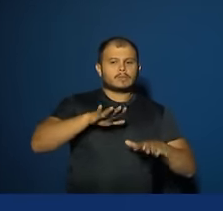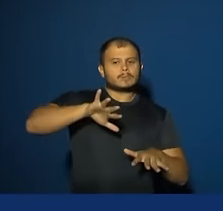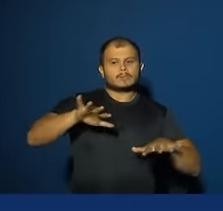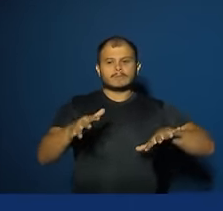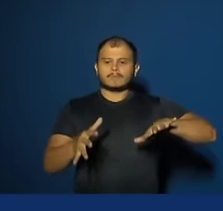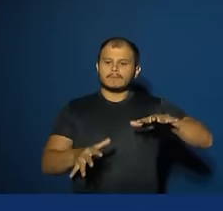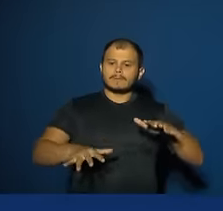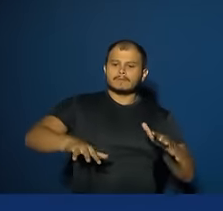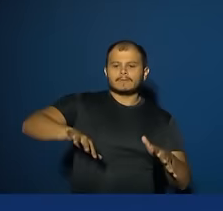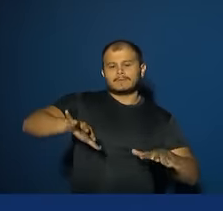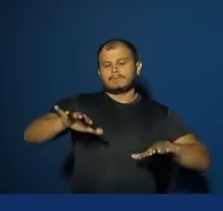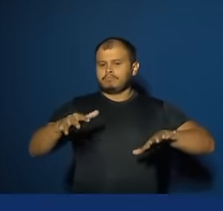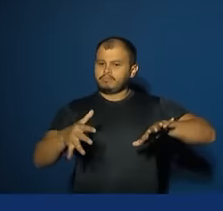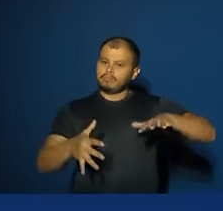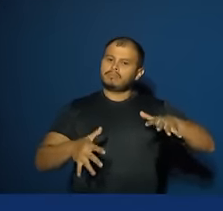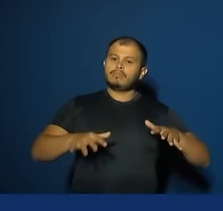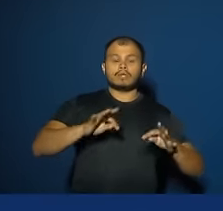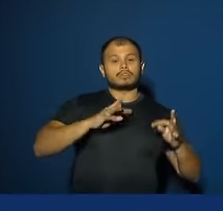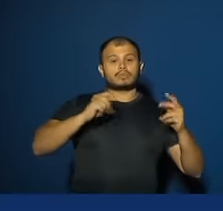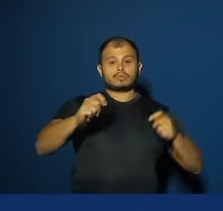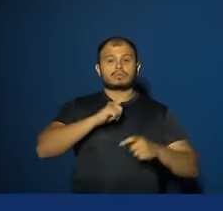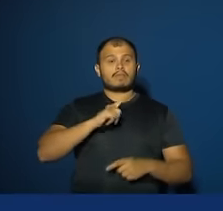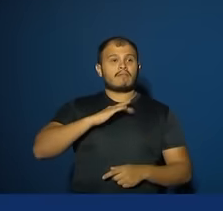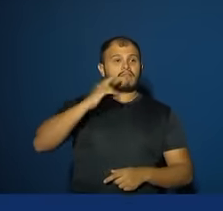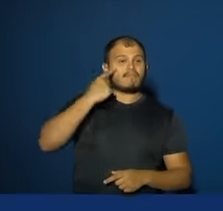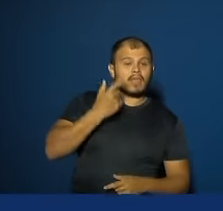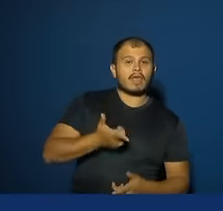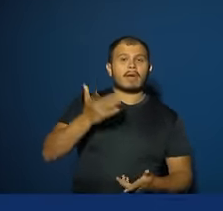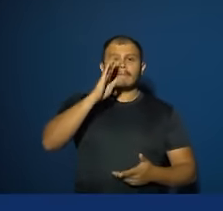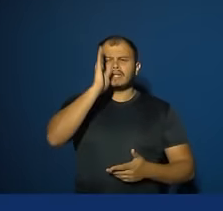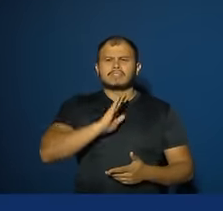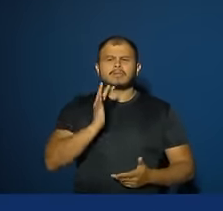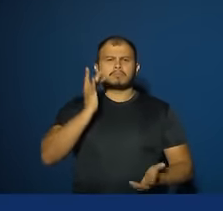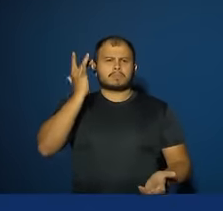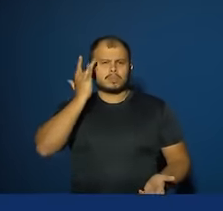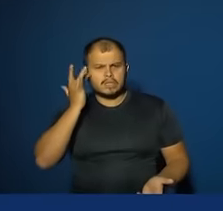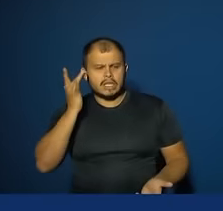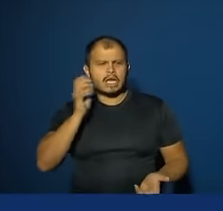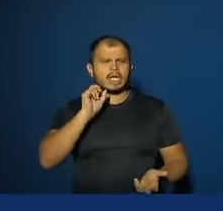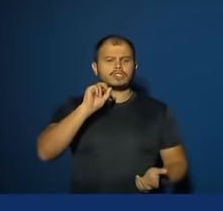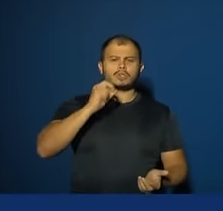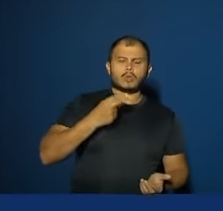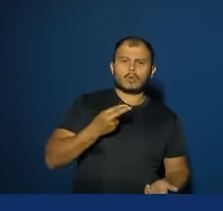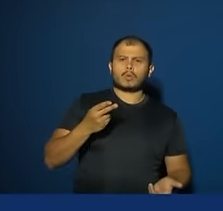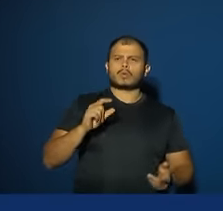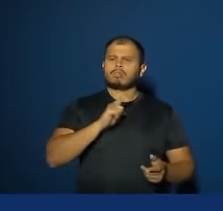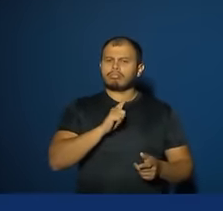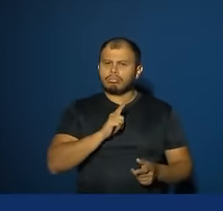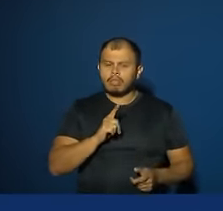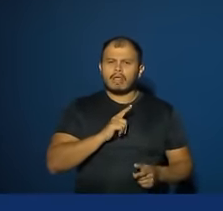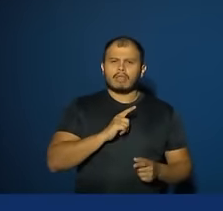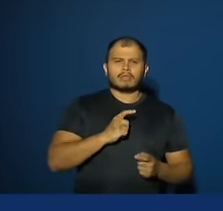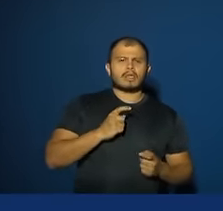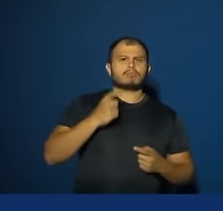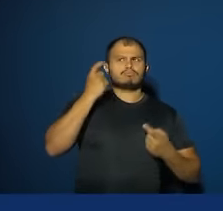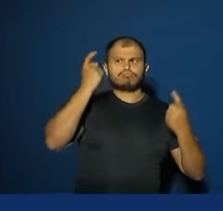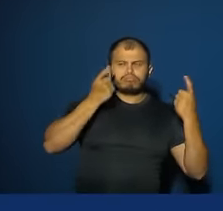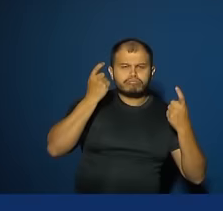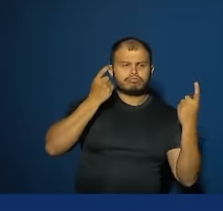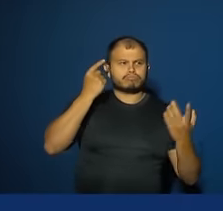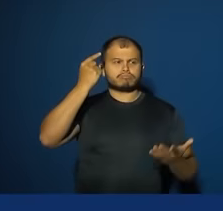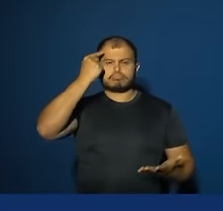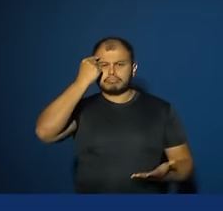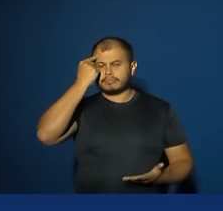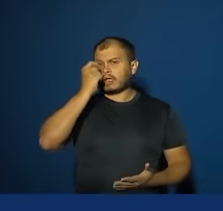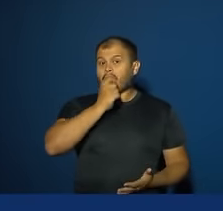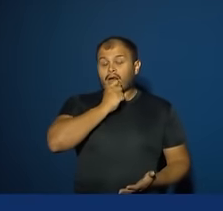longa presença no Brasil Às vezes a maturidade ou até mesmo a frieza o mercado como um todo não é assim é exatamente o oposto disso